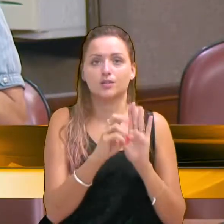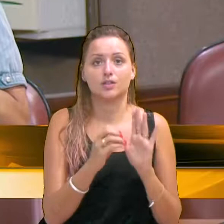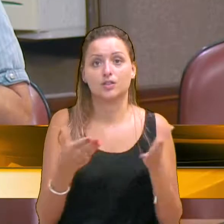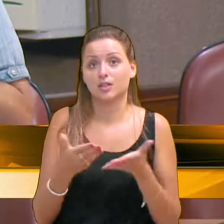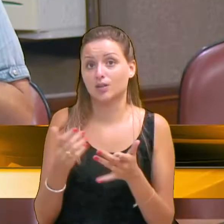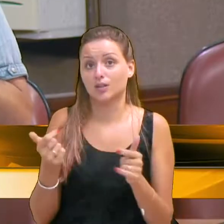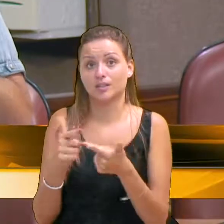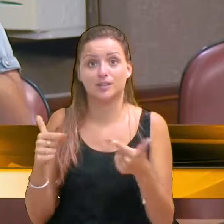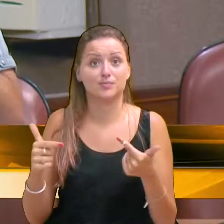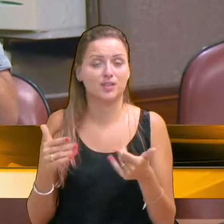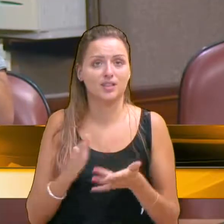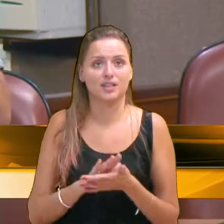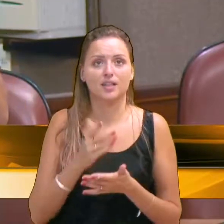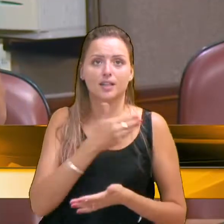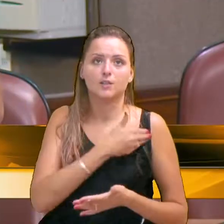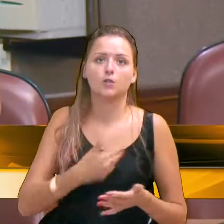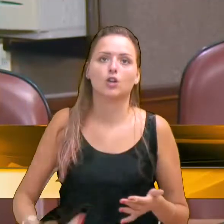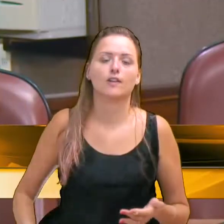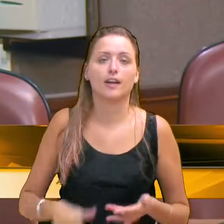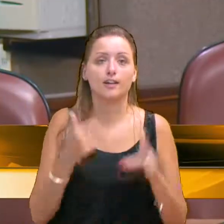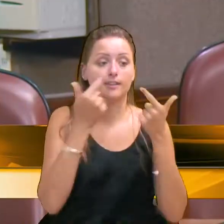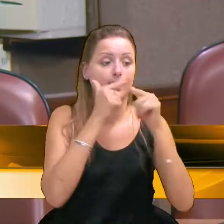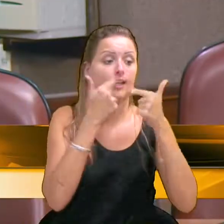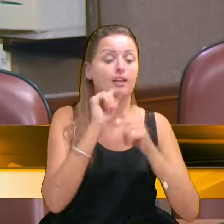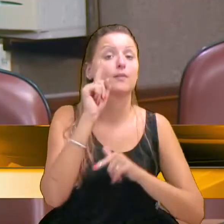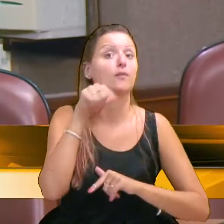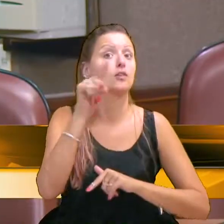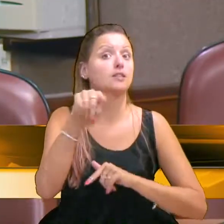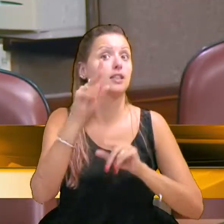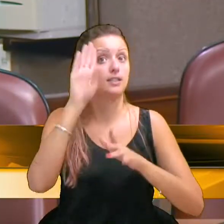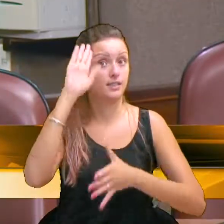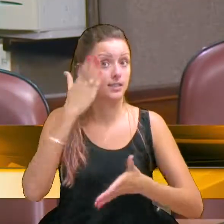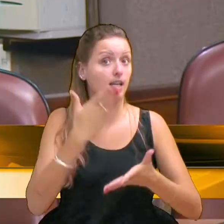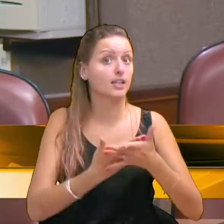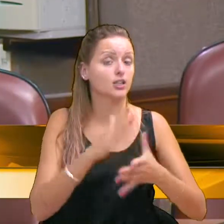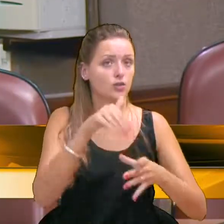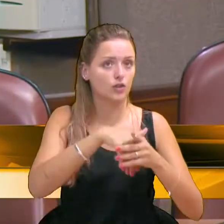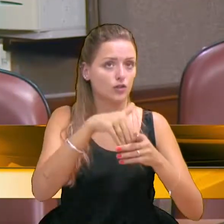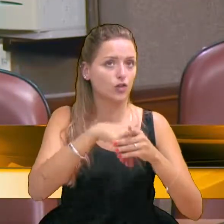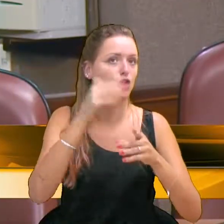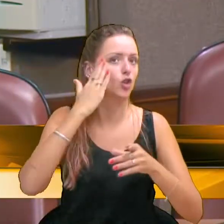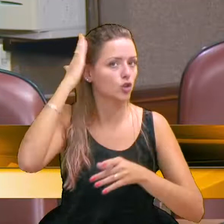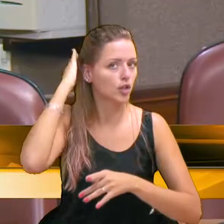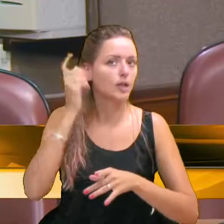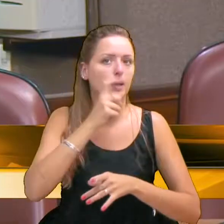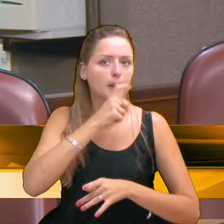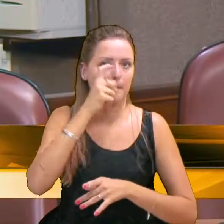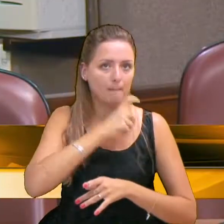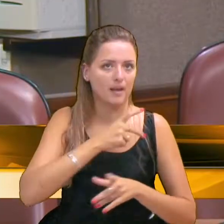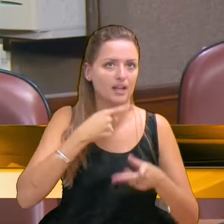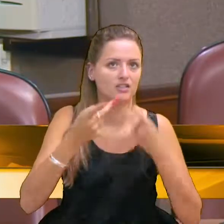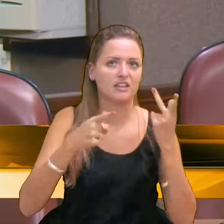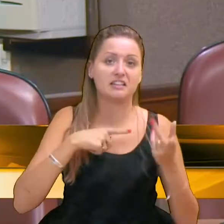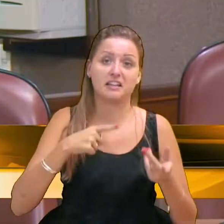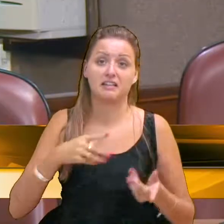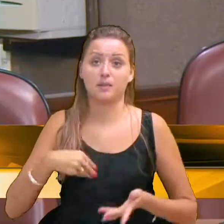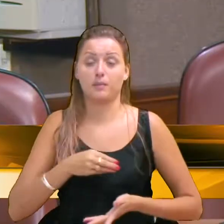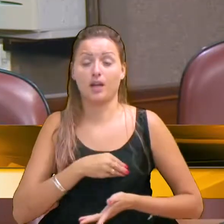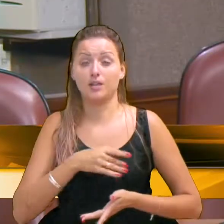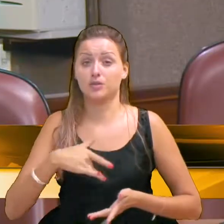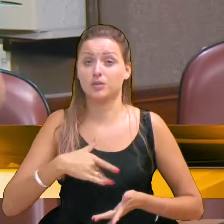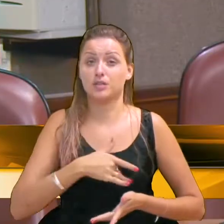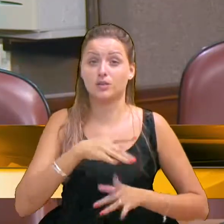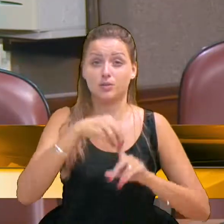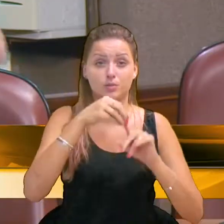mais próxima. Então é um governo que debocha, você que votou nele, nesse prefeito falastrão, mentiroso, que ia ter médico, que saúde ia